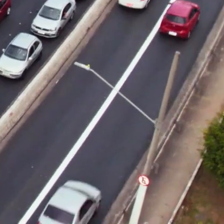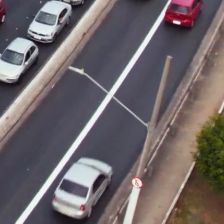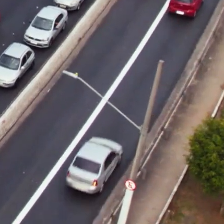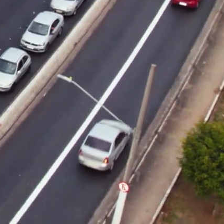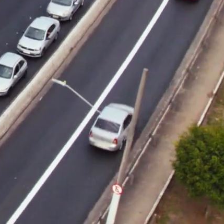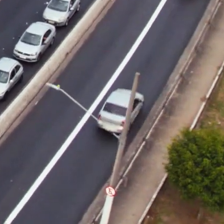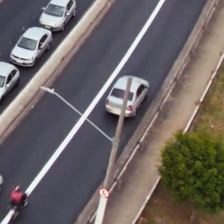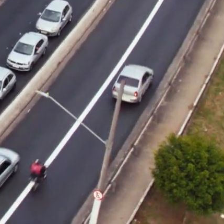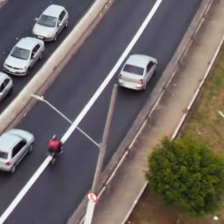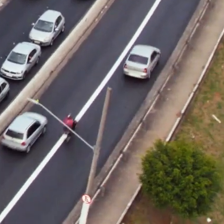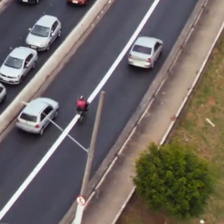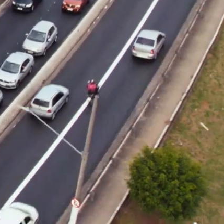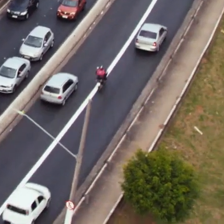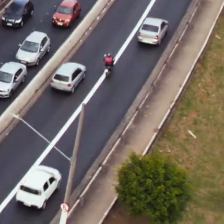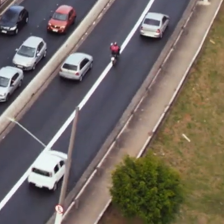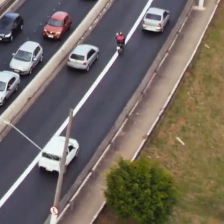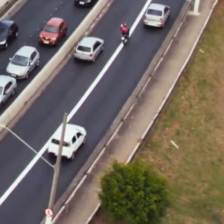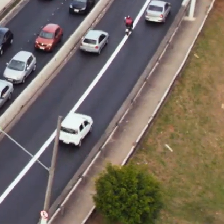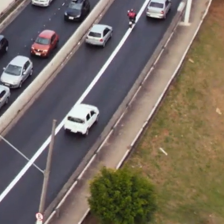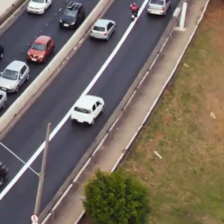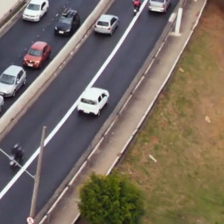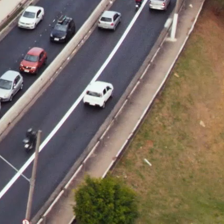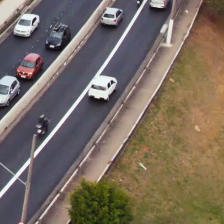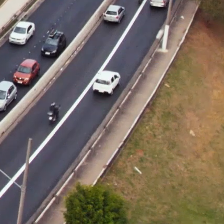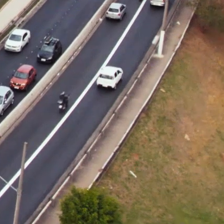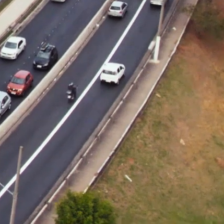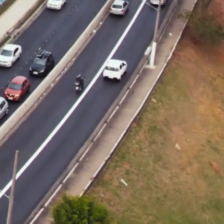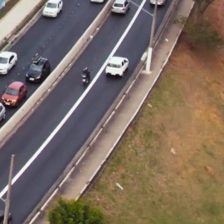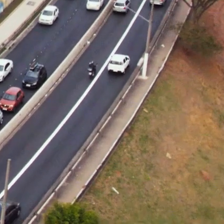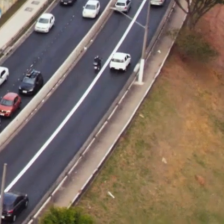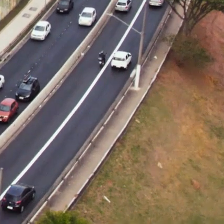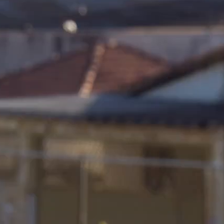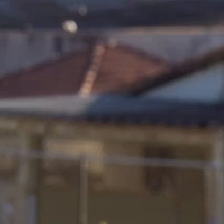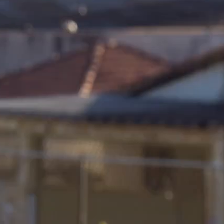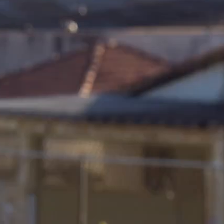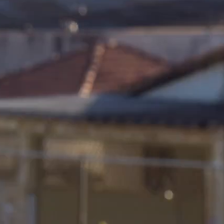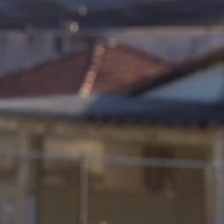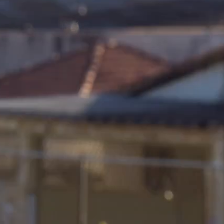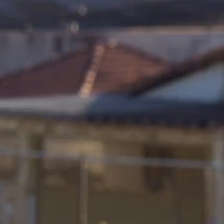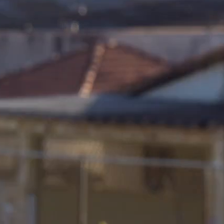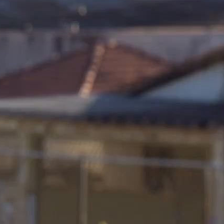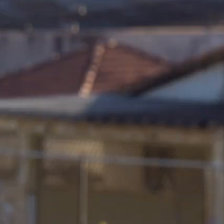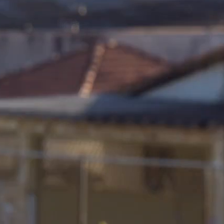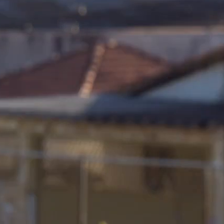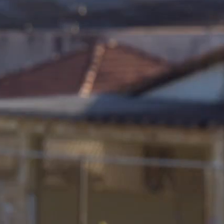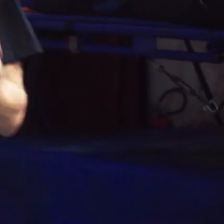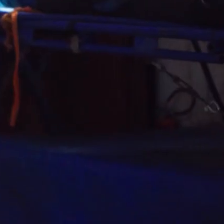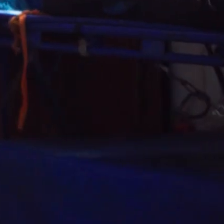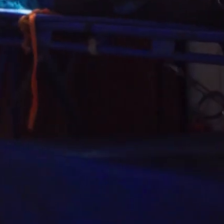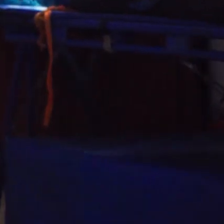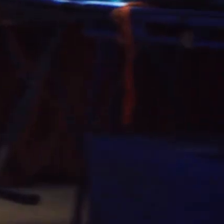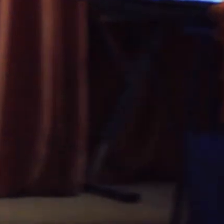dessas pessoas aqui, a forma como essas pessoas chegam, isso também vai criando um DNA desse lugar. Pensar na Zona Leste é